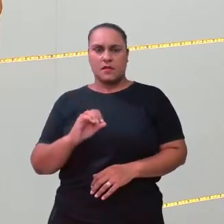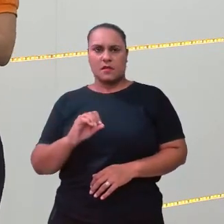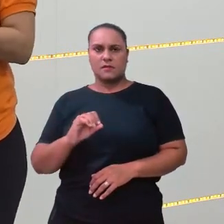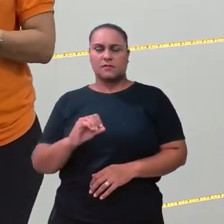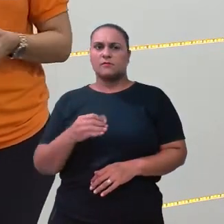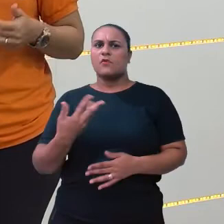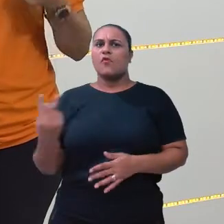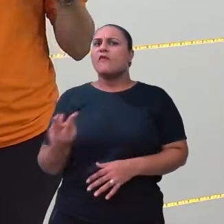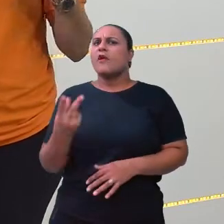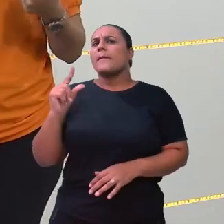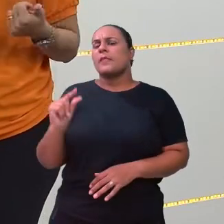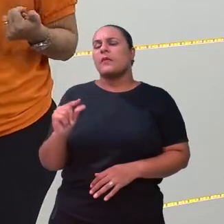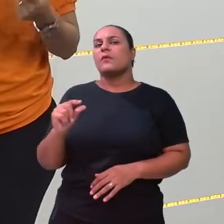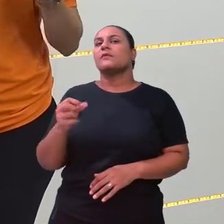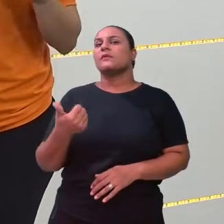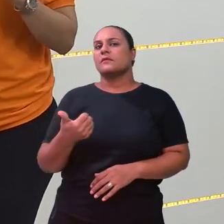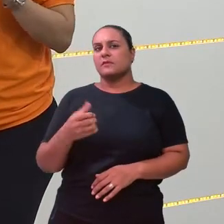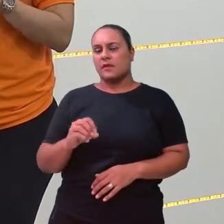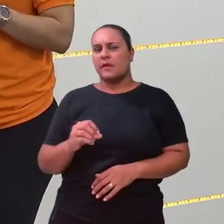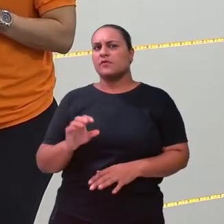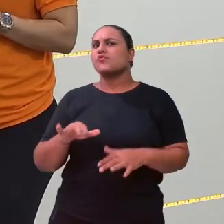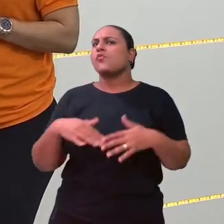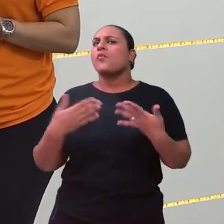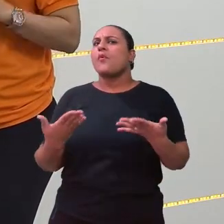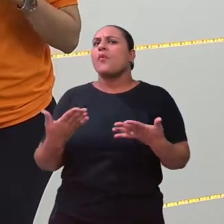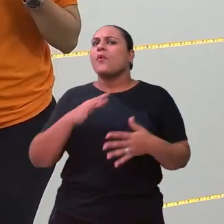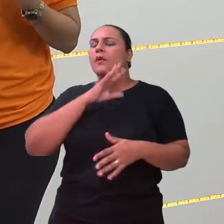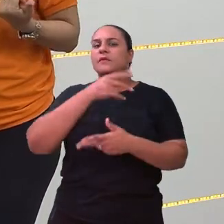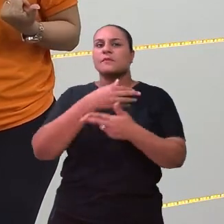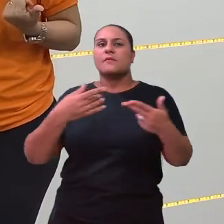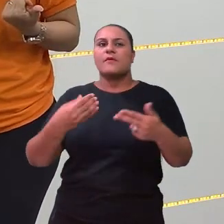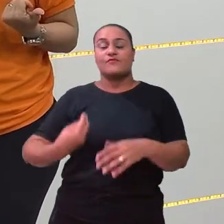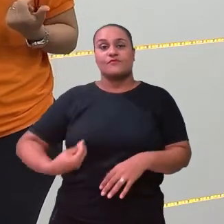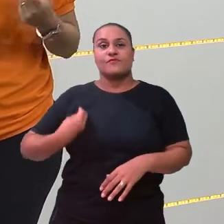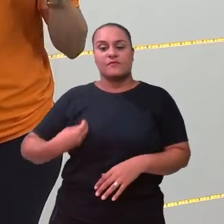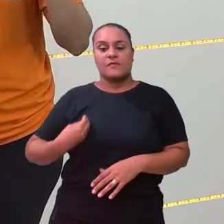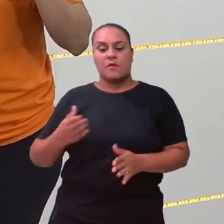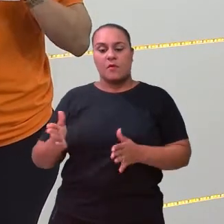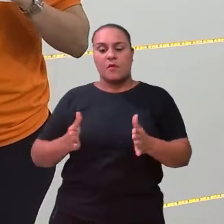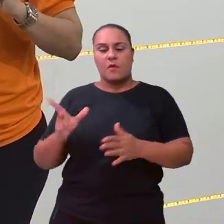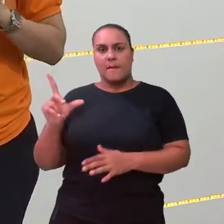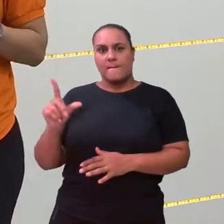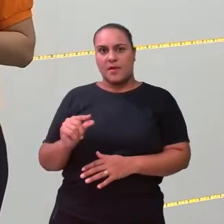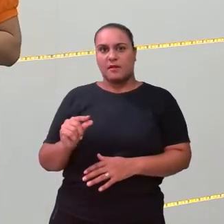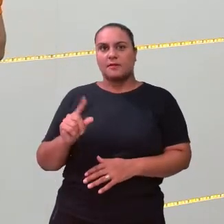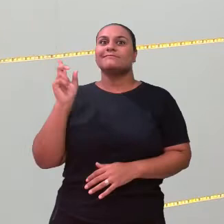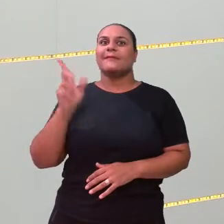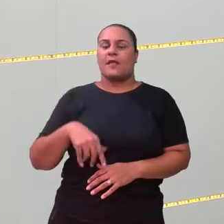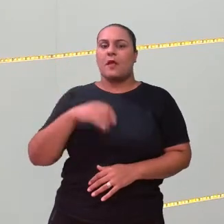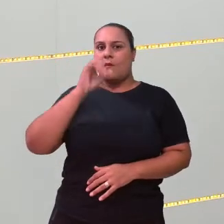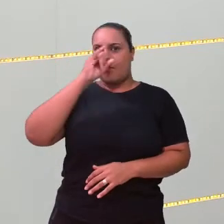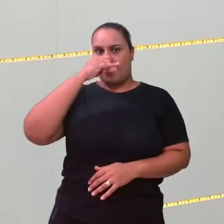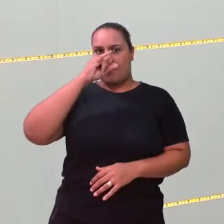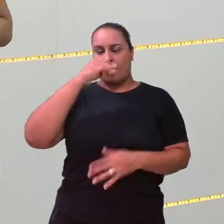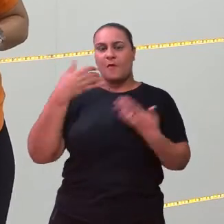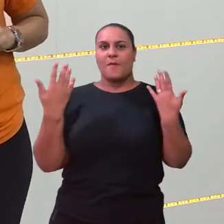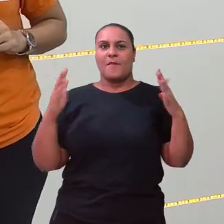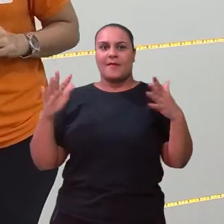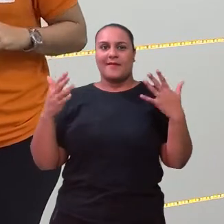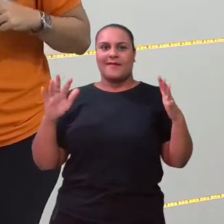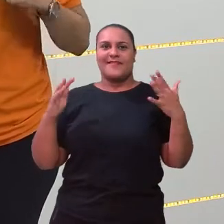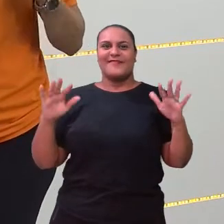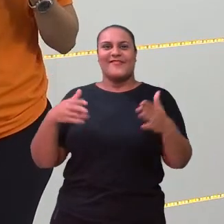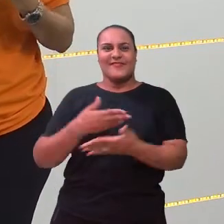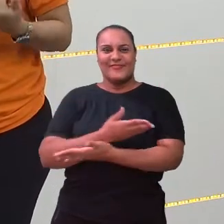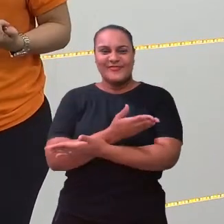Então, qual é o animal que vive menos? Exatamente, o porco. Parabéns aí,